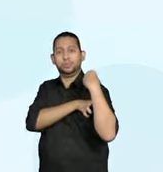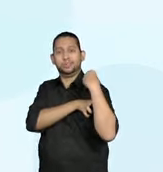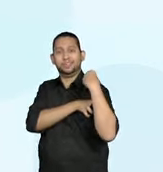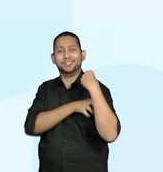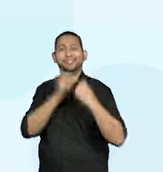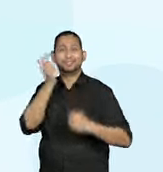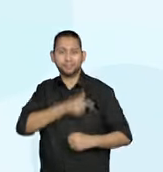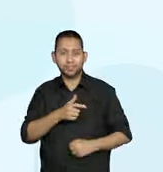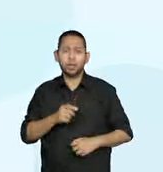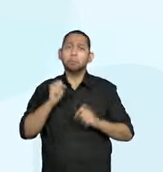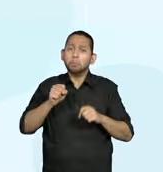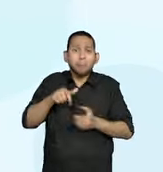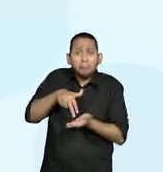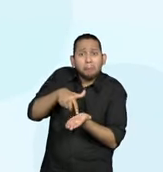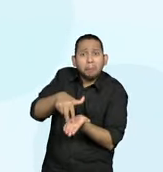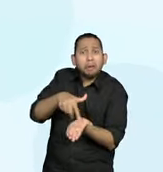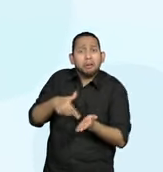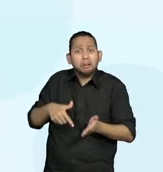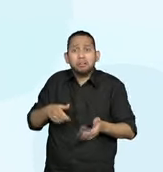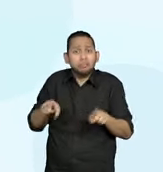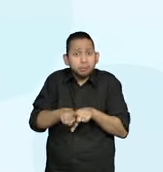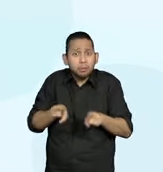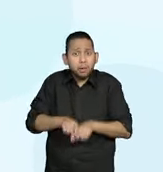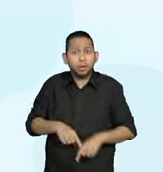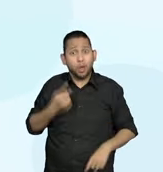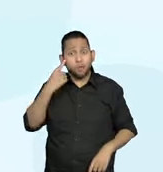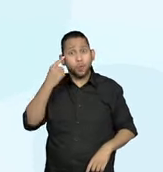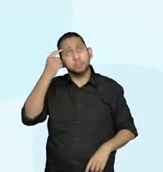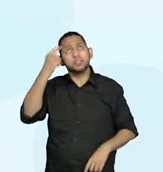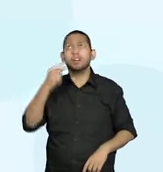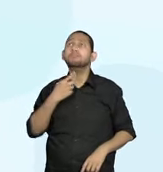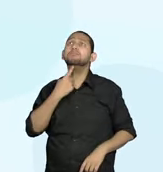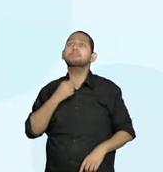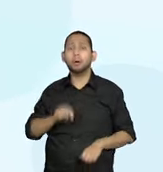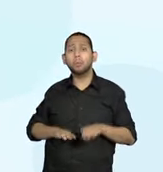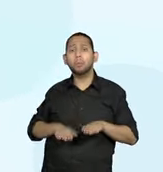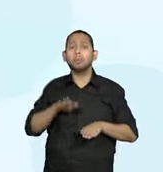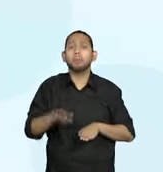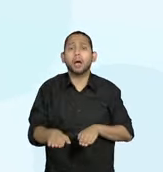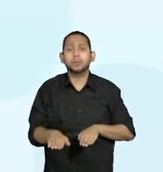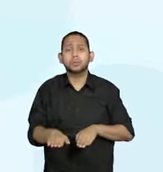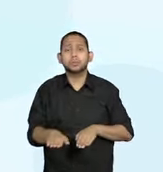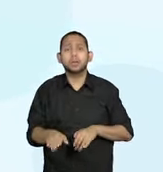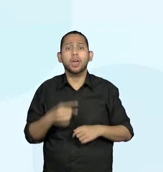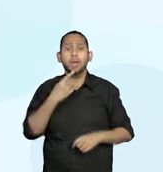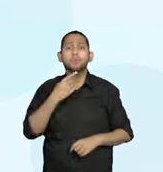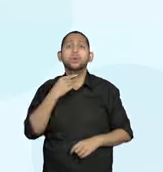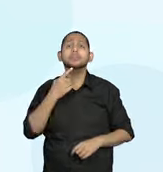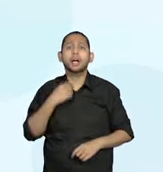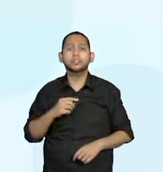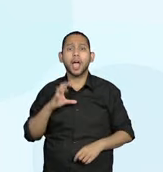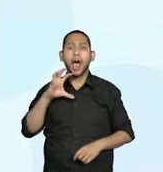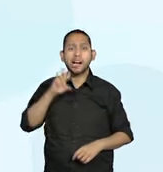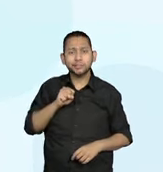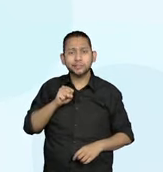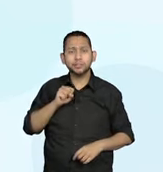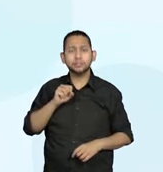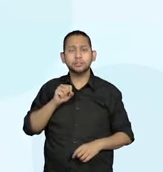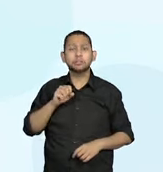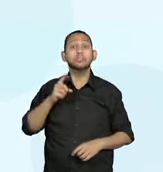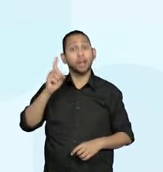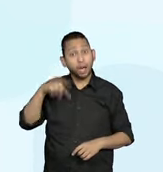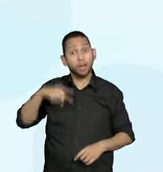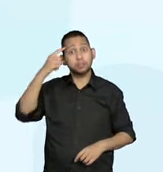aqui, para as regiões aqui dos olhos, boca, nariz. Esses estímulos